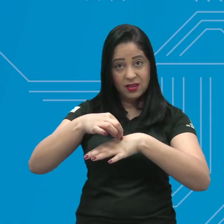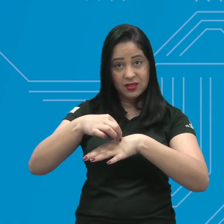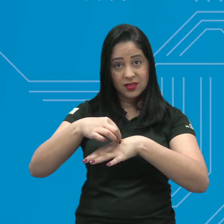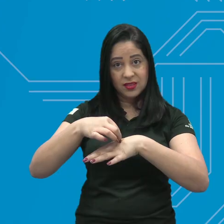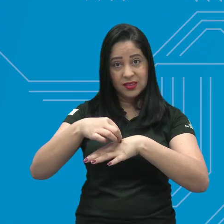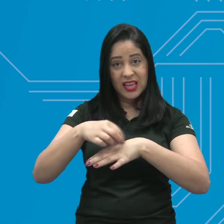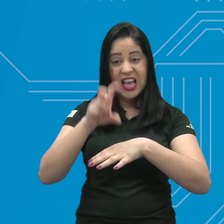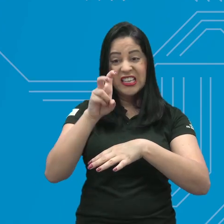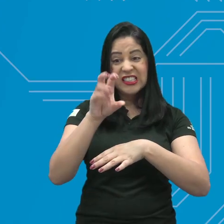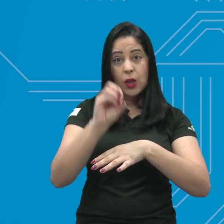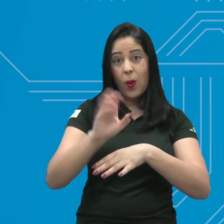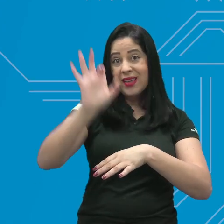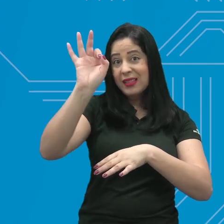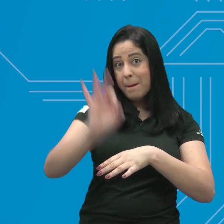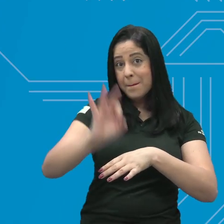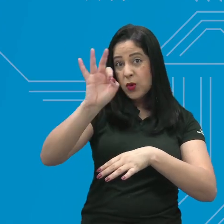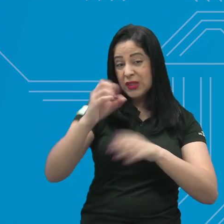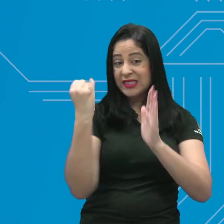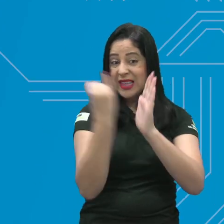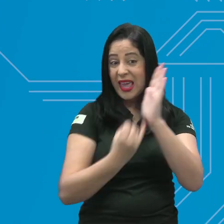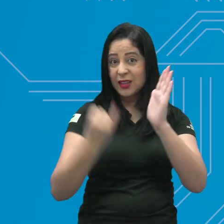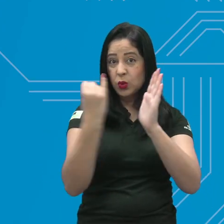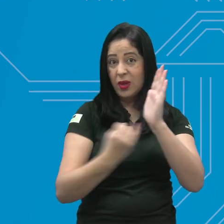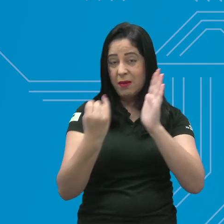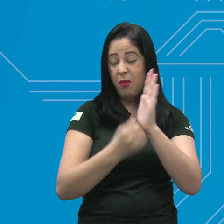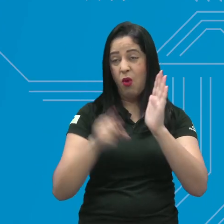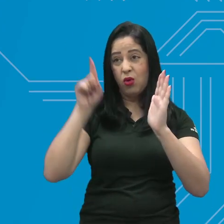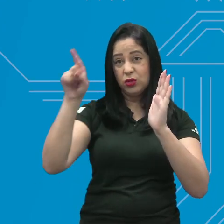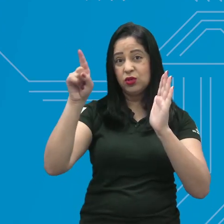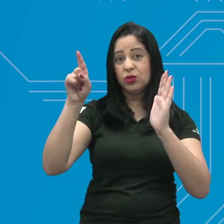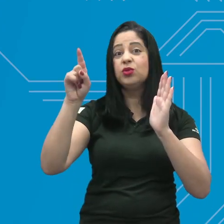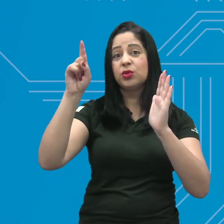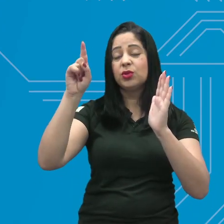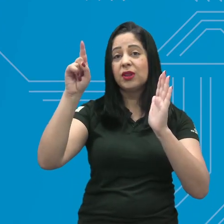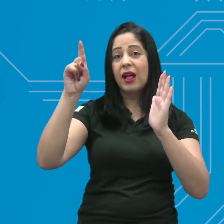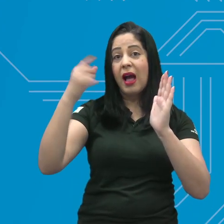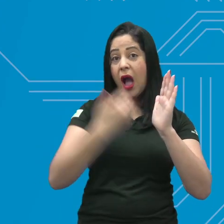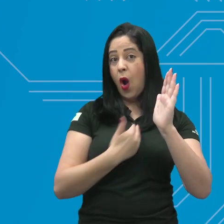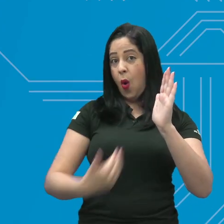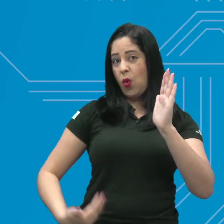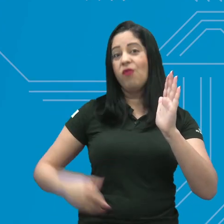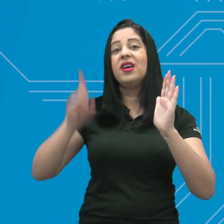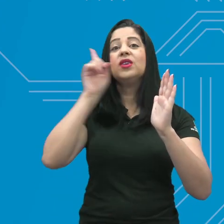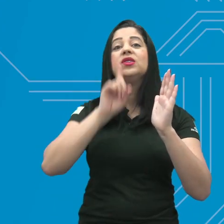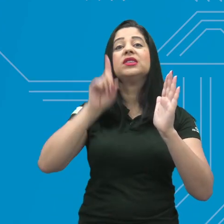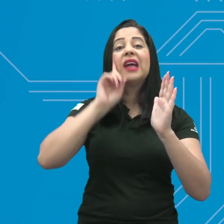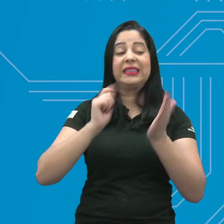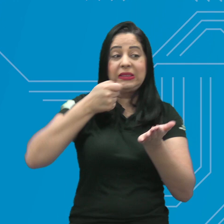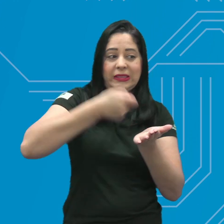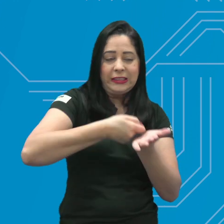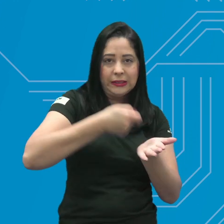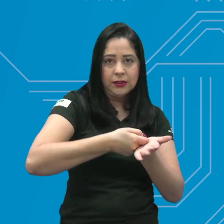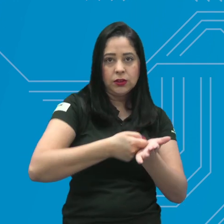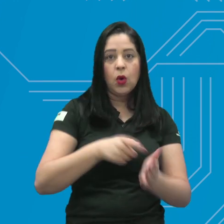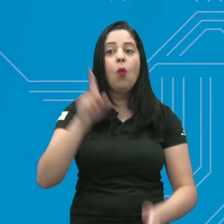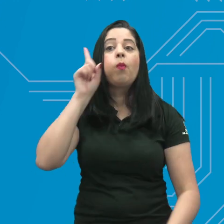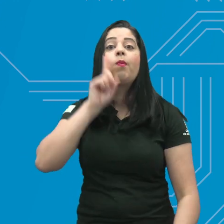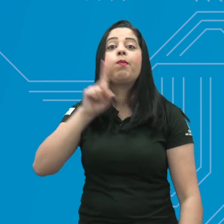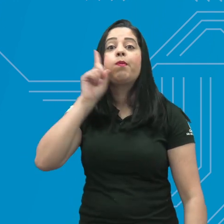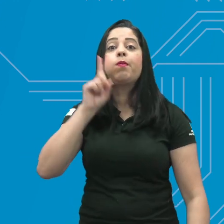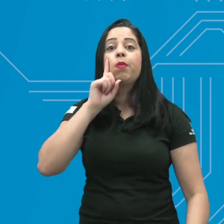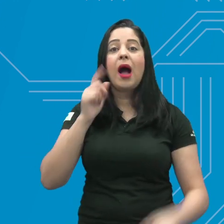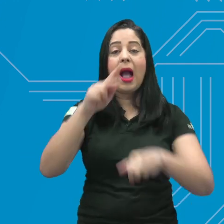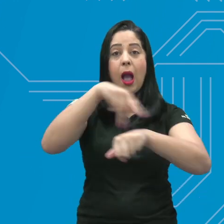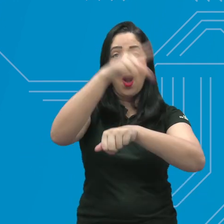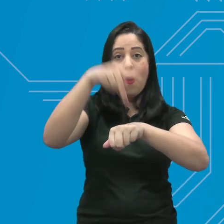alvo da taxação de 50% imposta pelo governo norte-americano a partir deste mês de agosto. Os